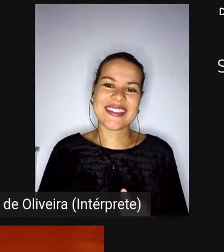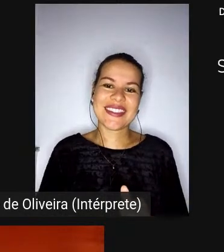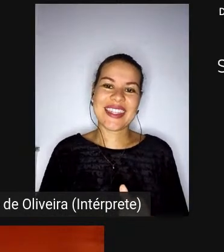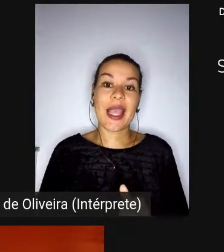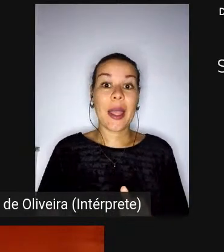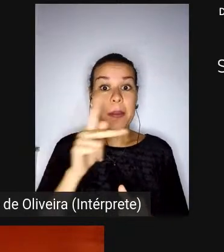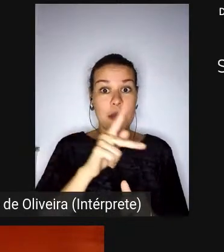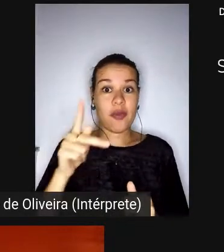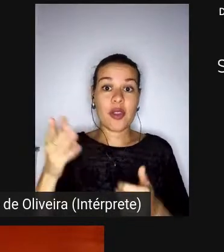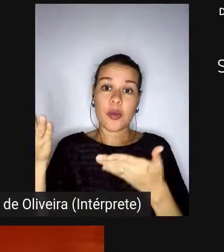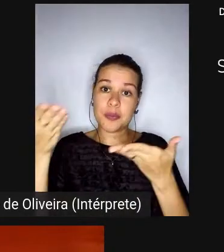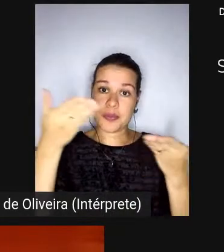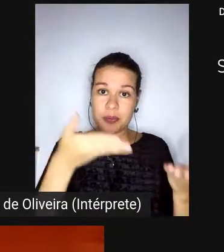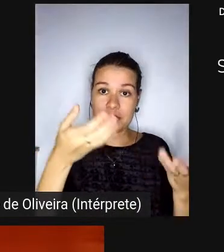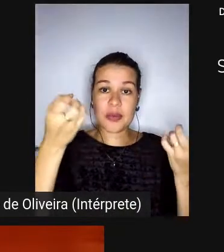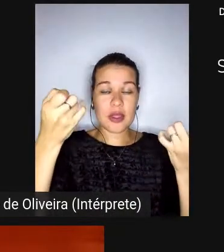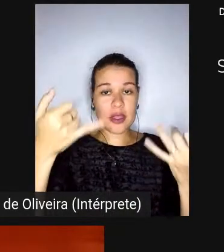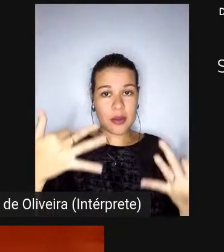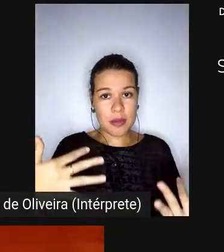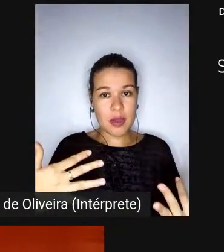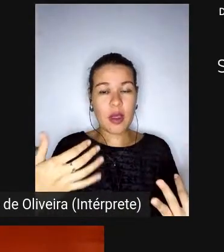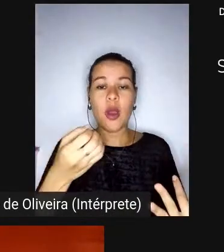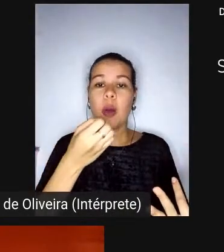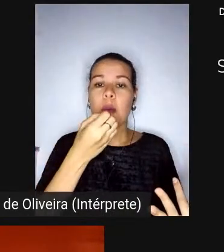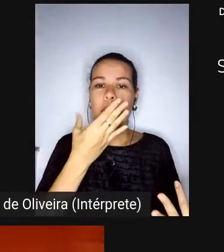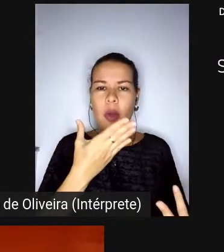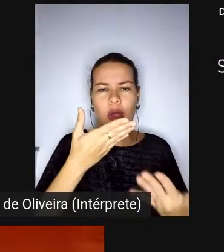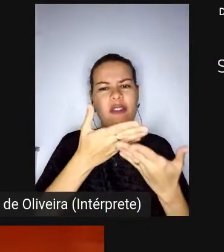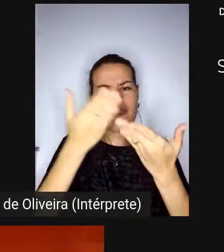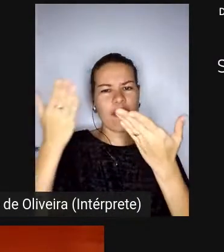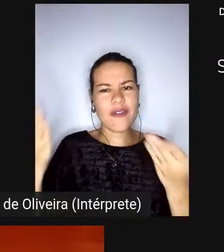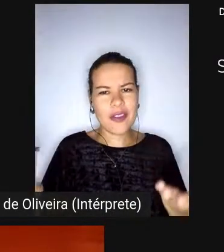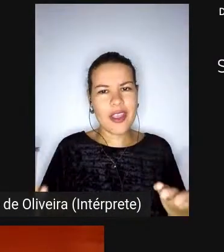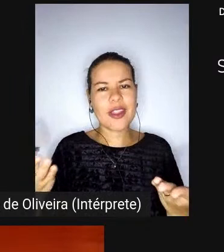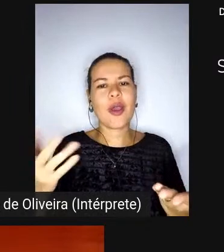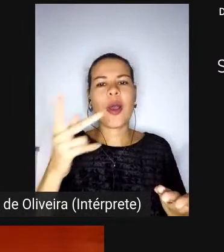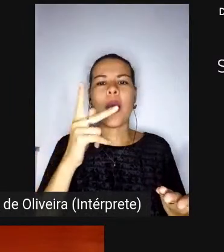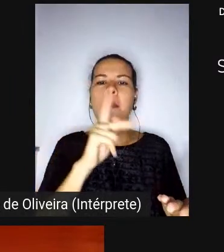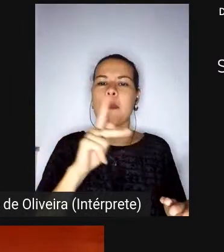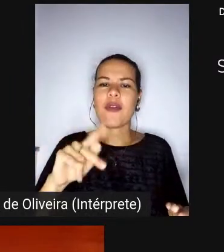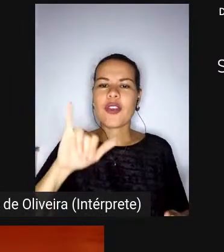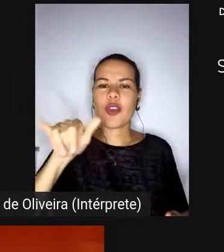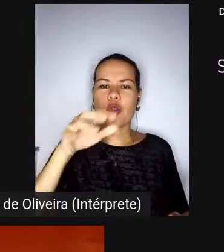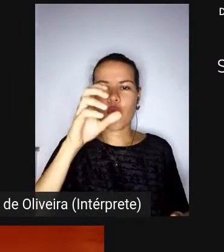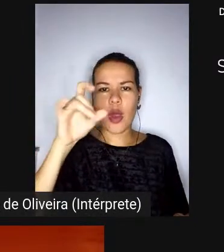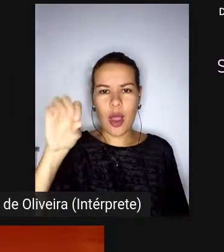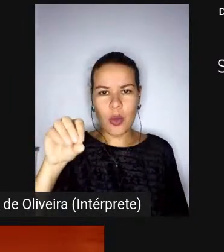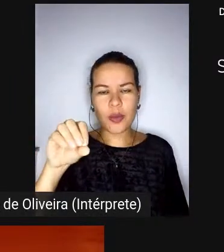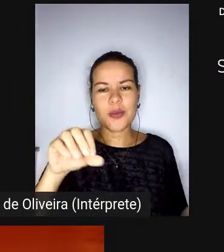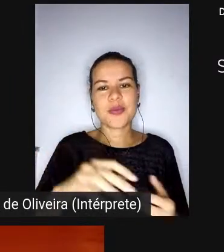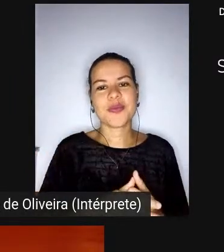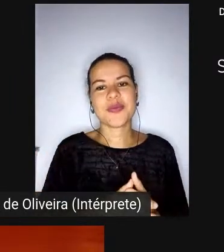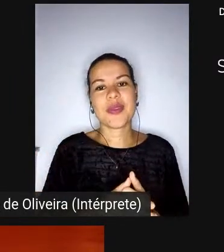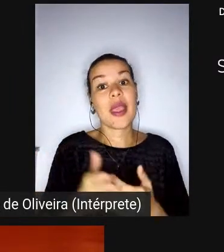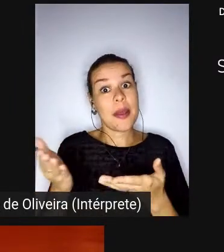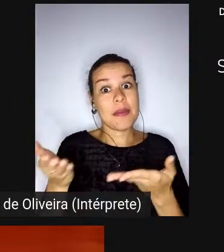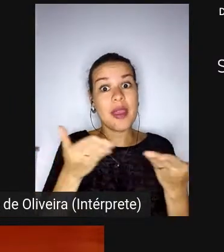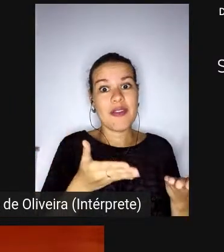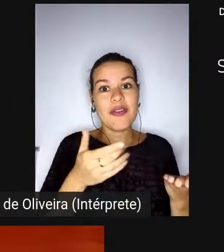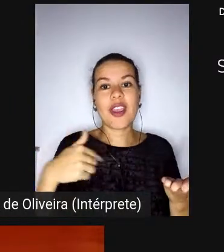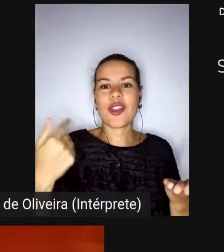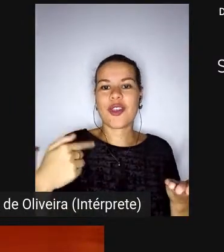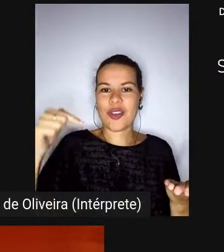o professor vai trazer para gente e a cantar desde já as boas-vindas ao professor João Neto seja bem-vindo ao nosso tempo Camaçari